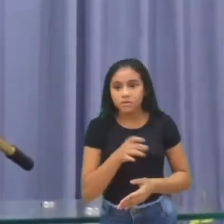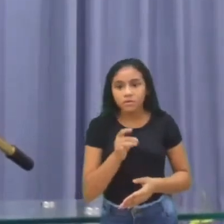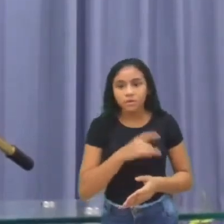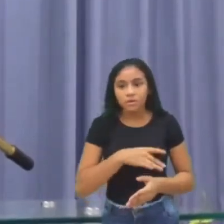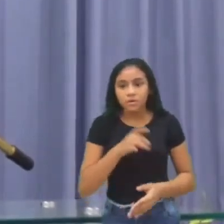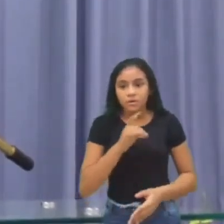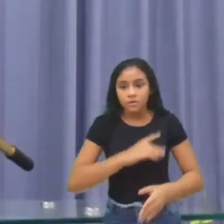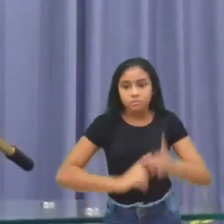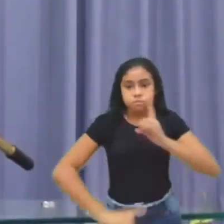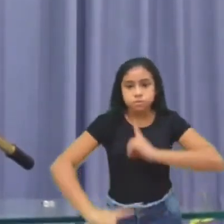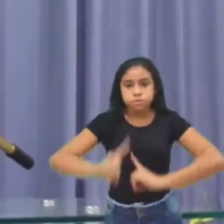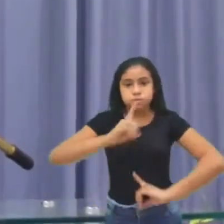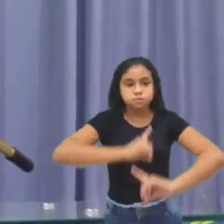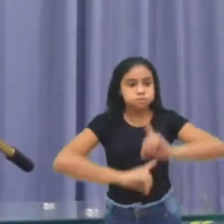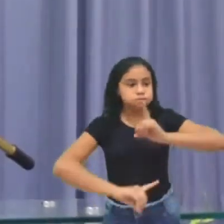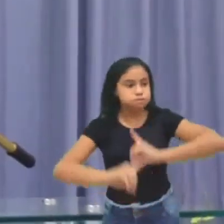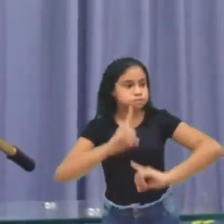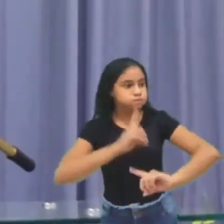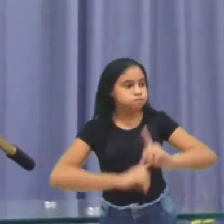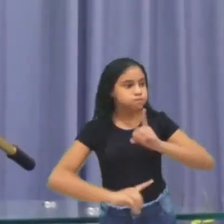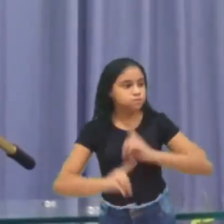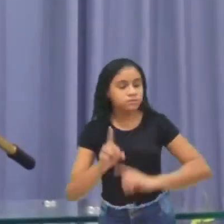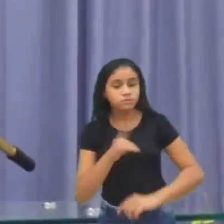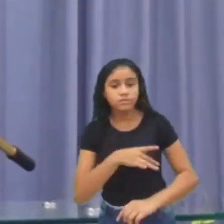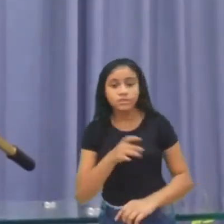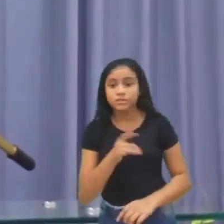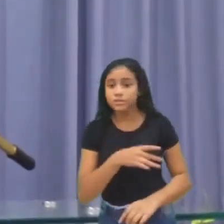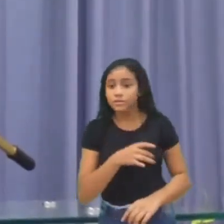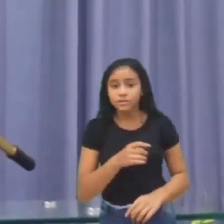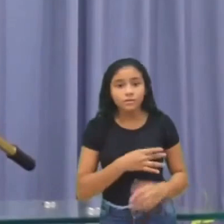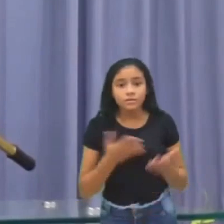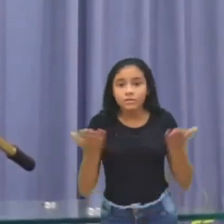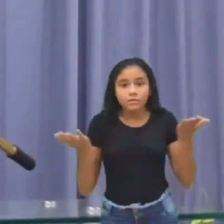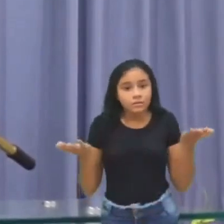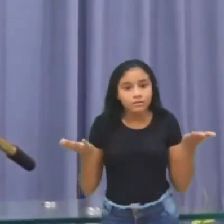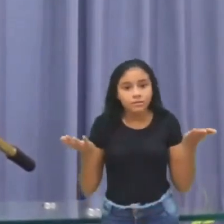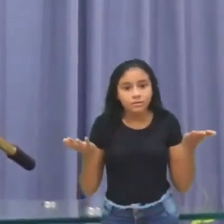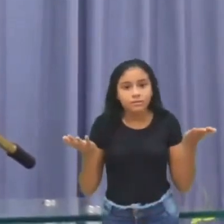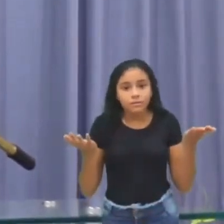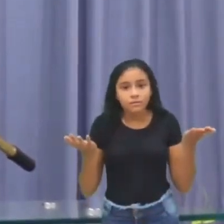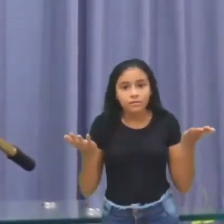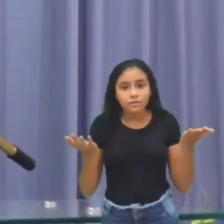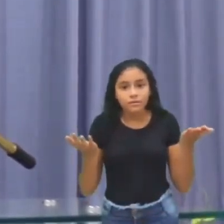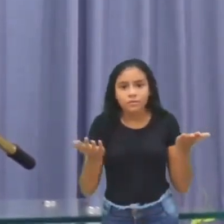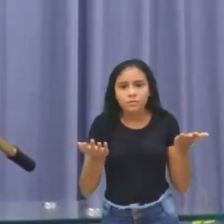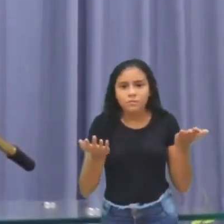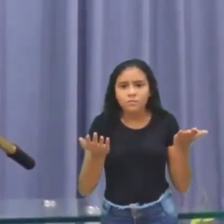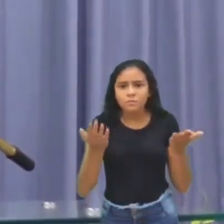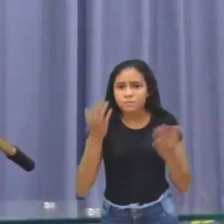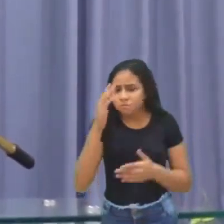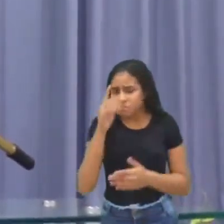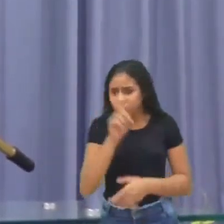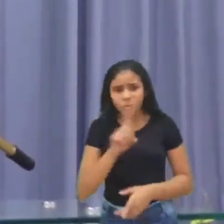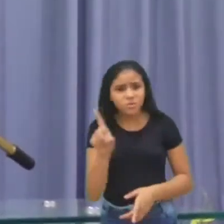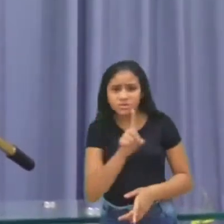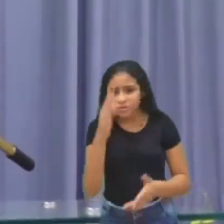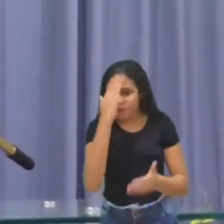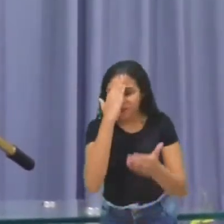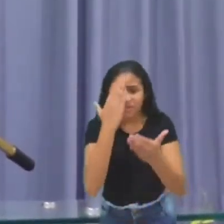medo, deprimidos por causa do medo, deprimidos por não acreditar